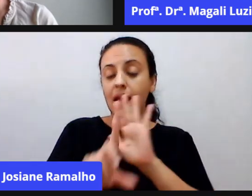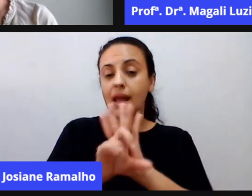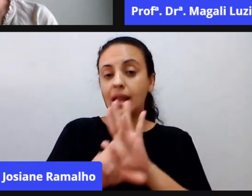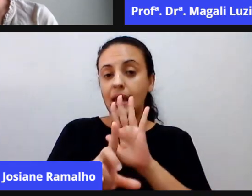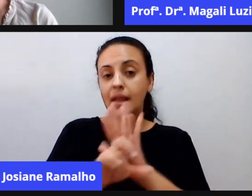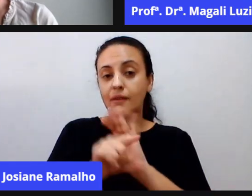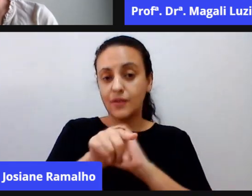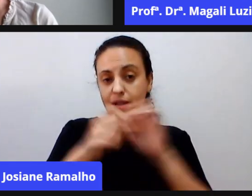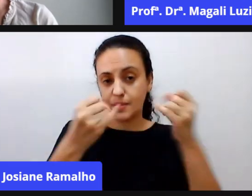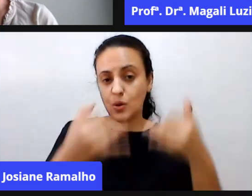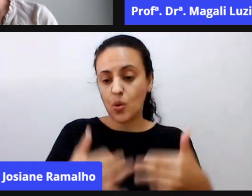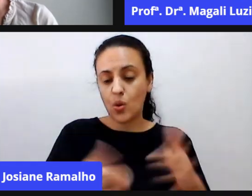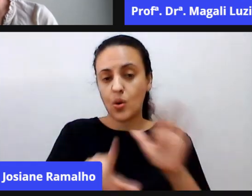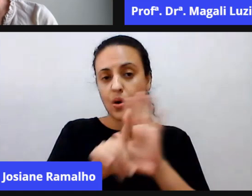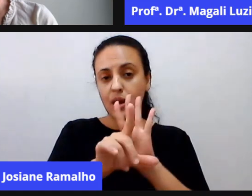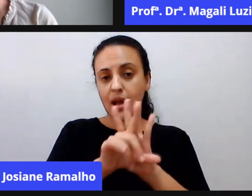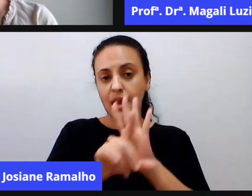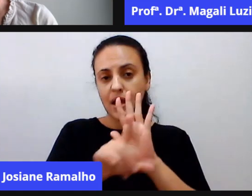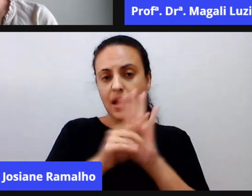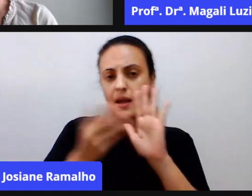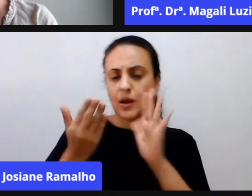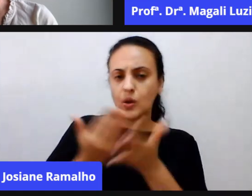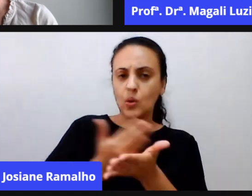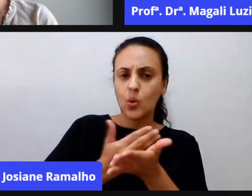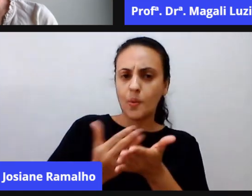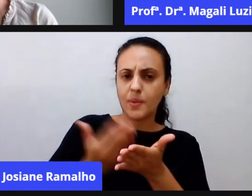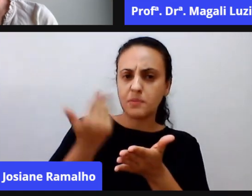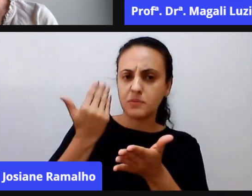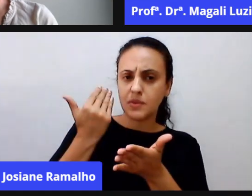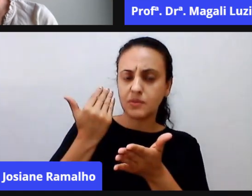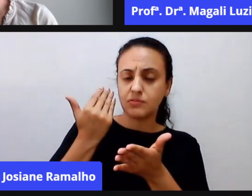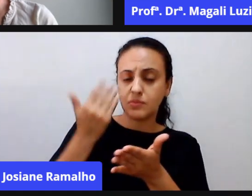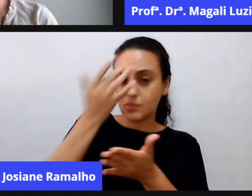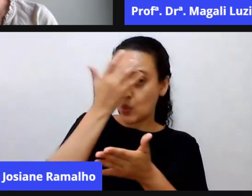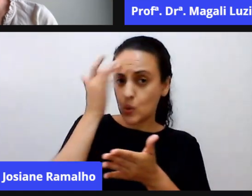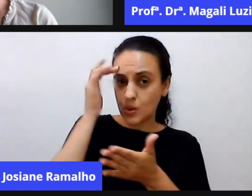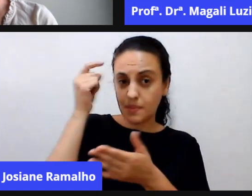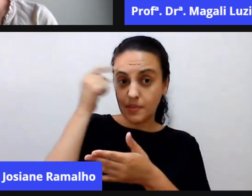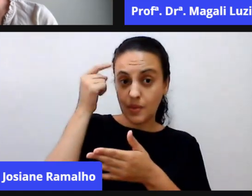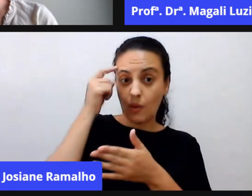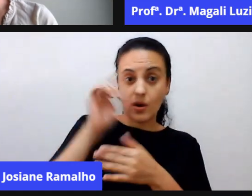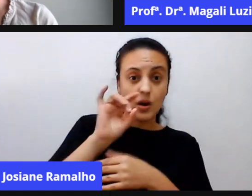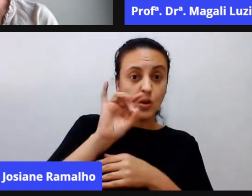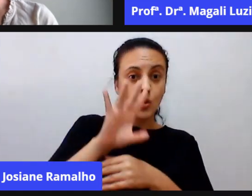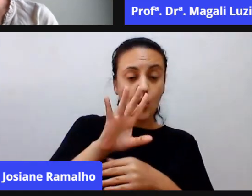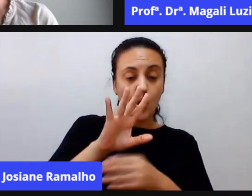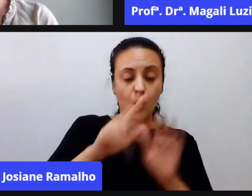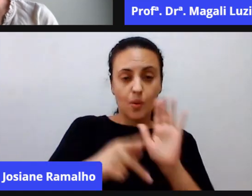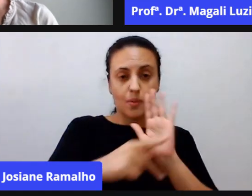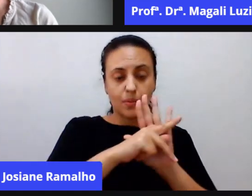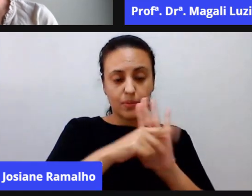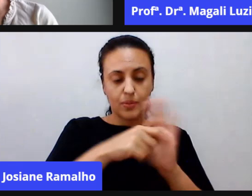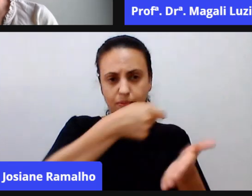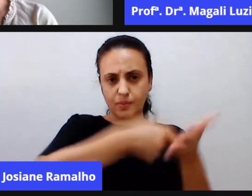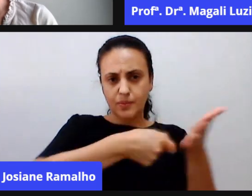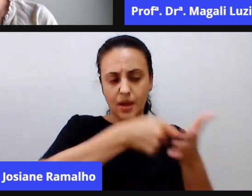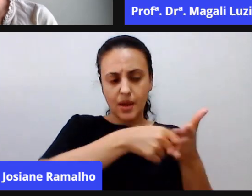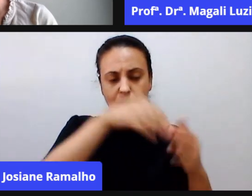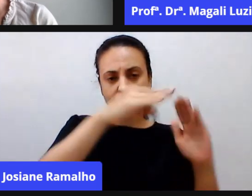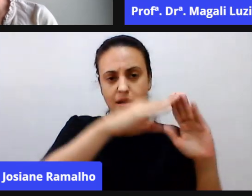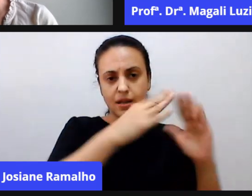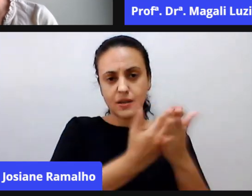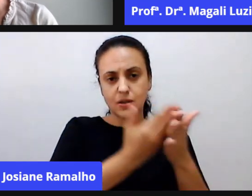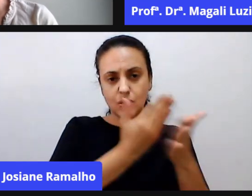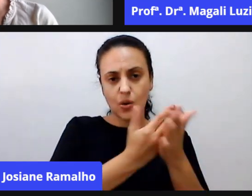no início, ela era aplicada, as pessoas pensavam que era para ser aplicada só nas escolas indígenas.